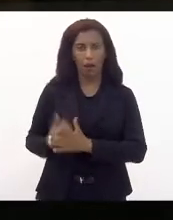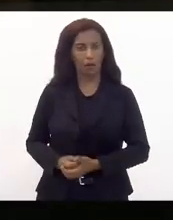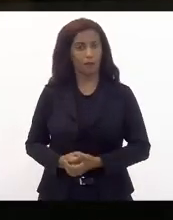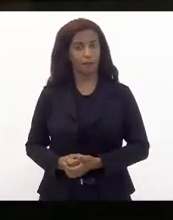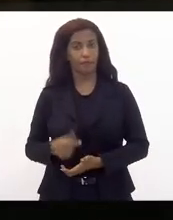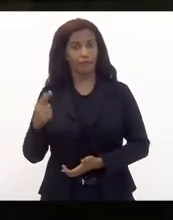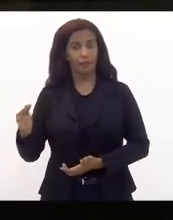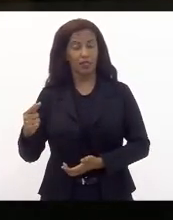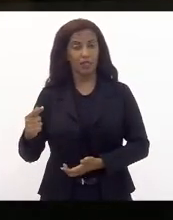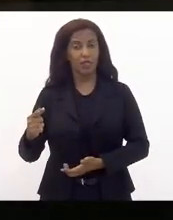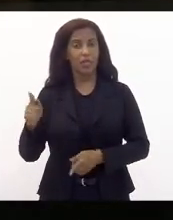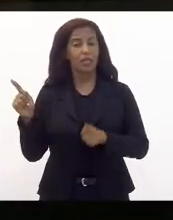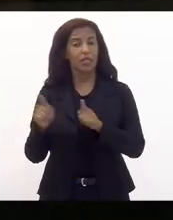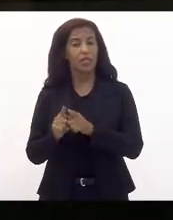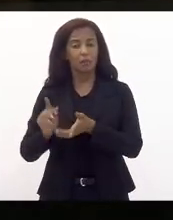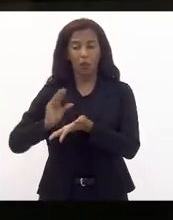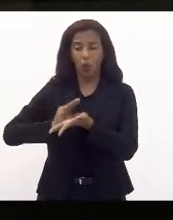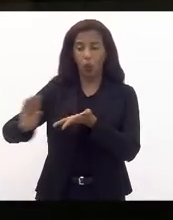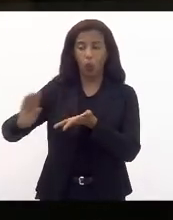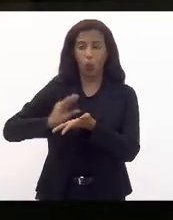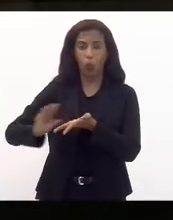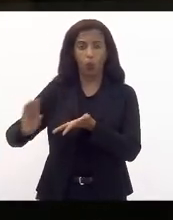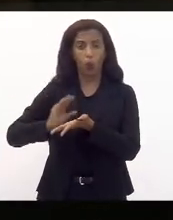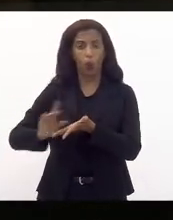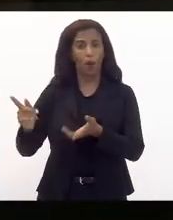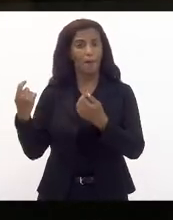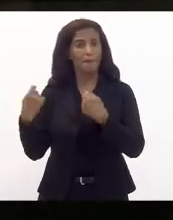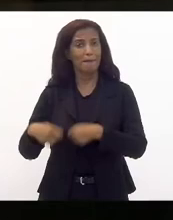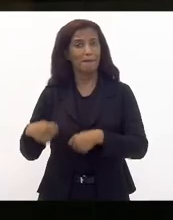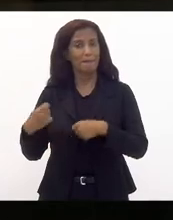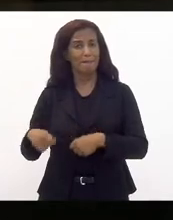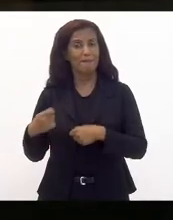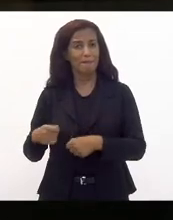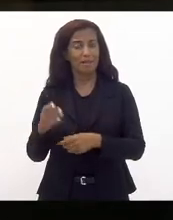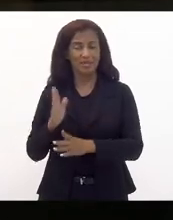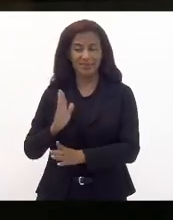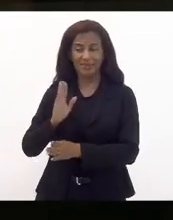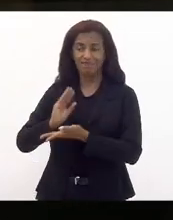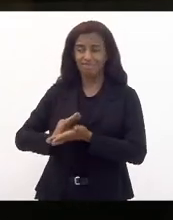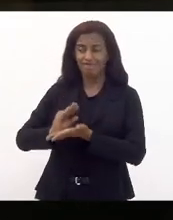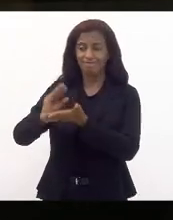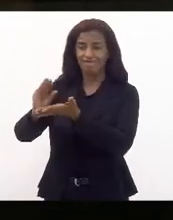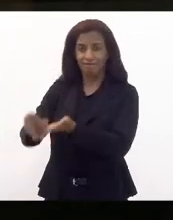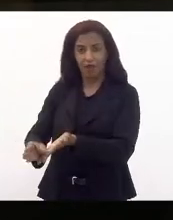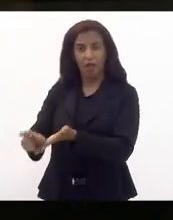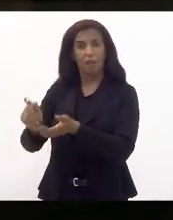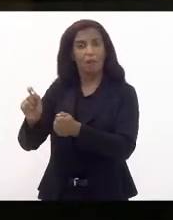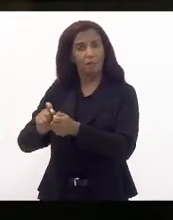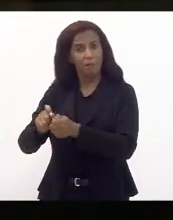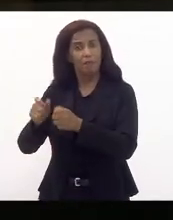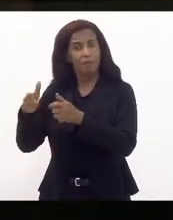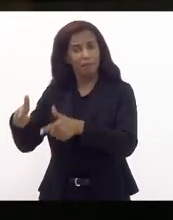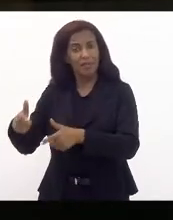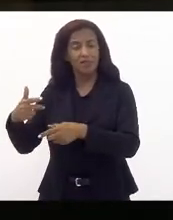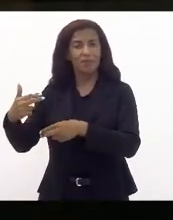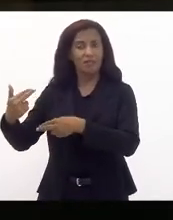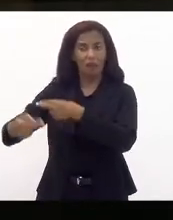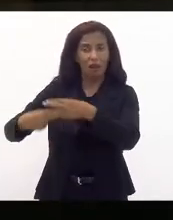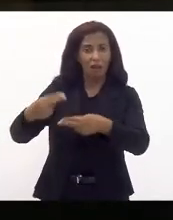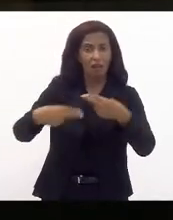correspondente aumento dos recursos que devam ser aportados exatamente para se fazer a verdadeira